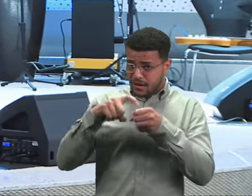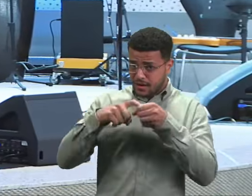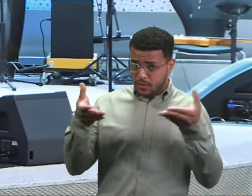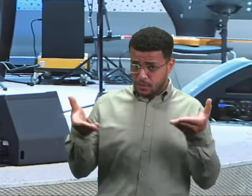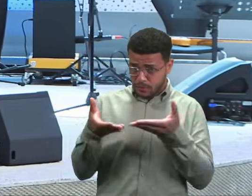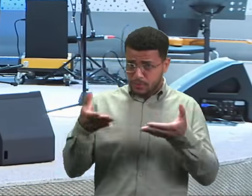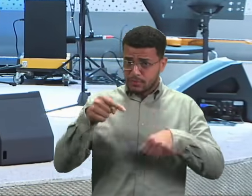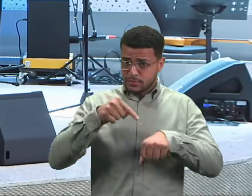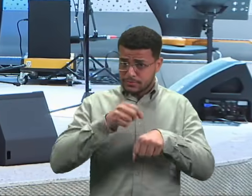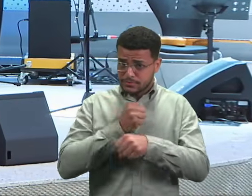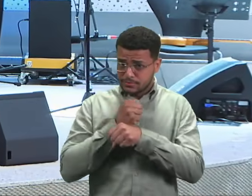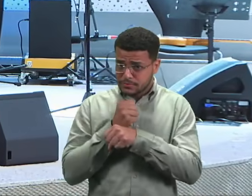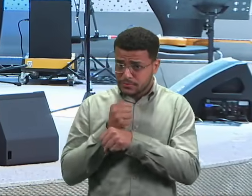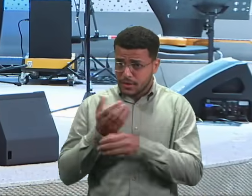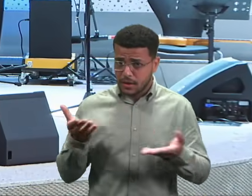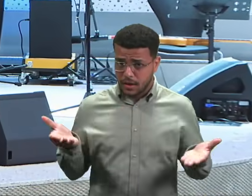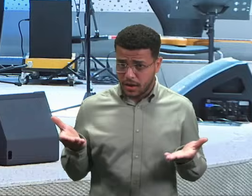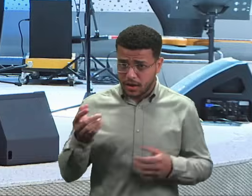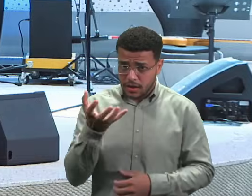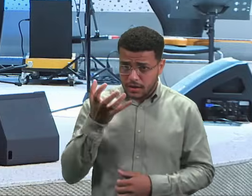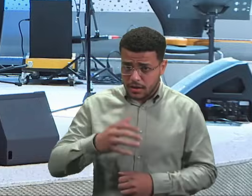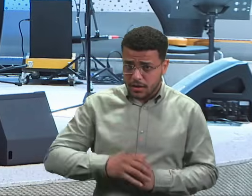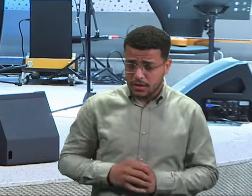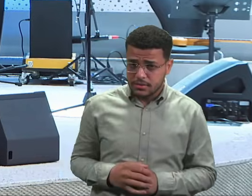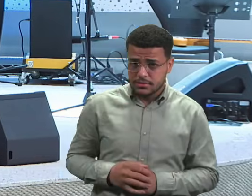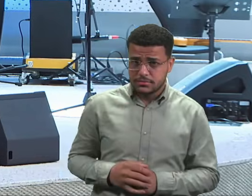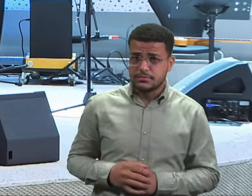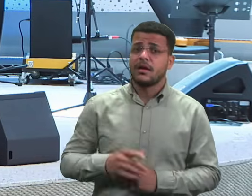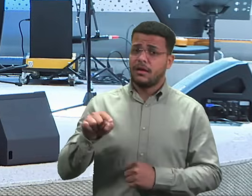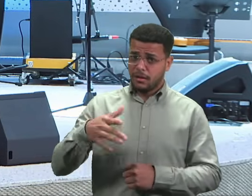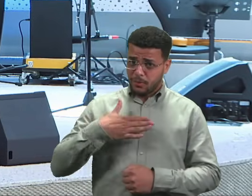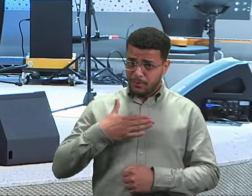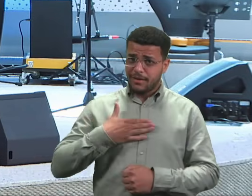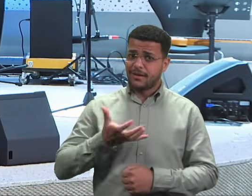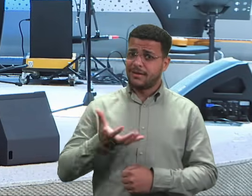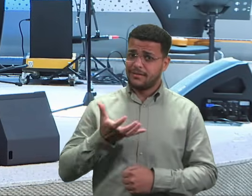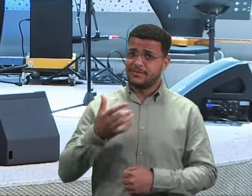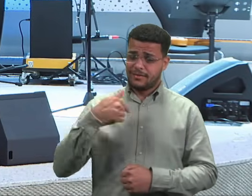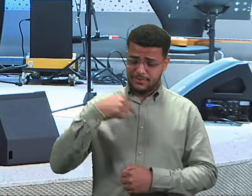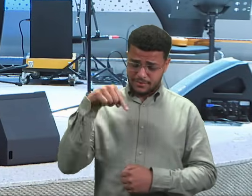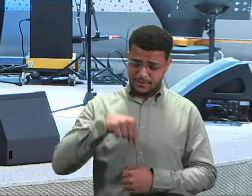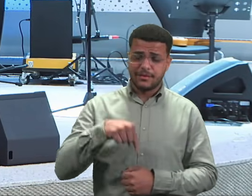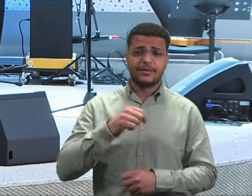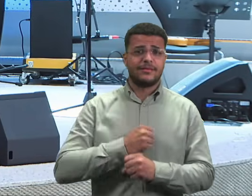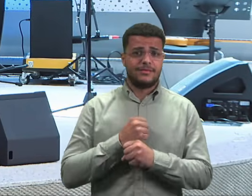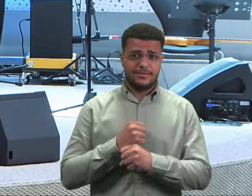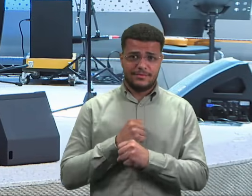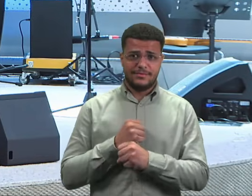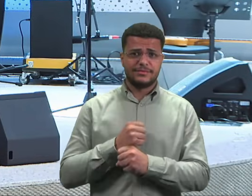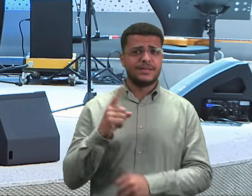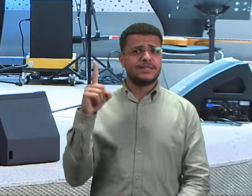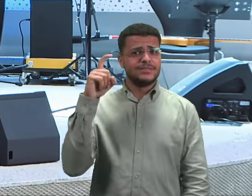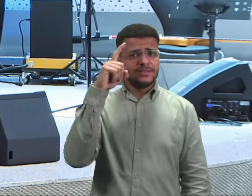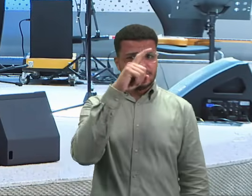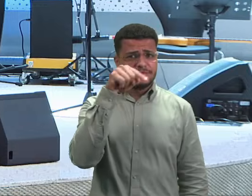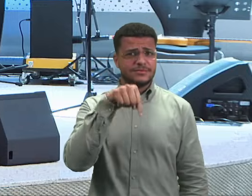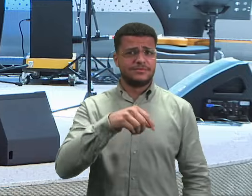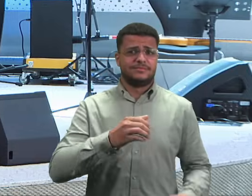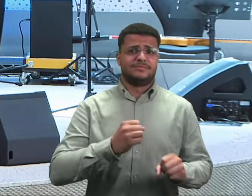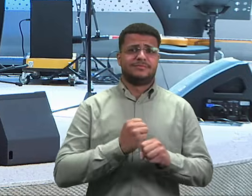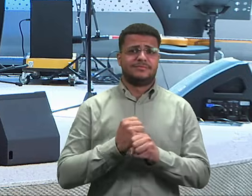nossos dias? Eu quero ver Jesus voltando nos nossos dias, nos meus dias. Está difícil esse